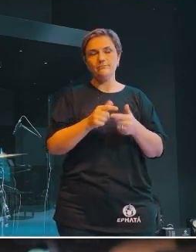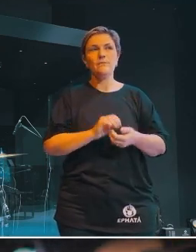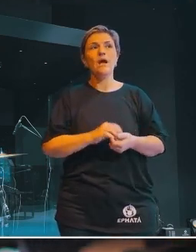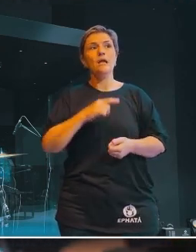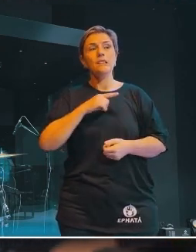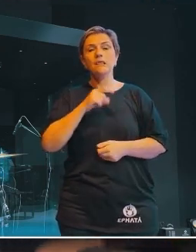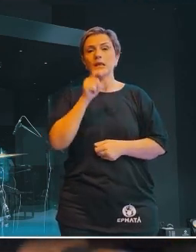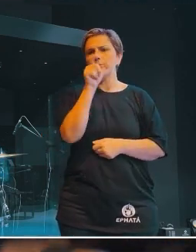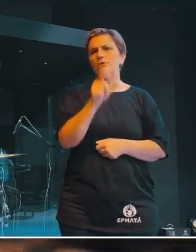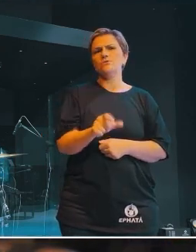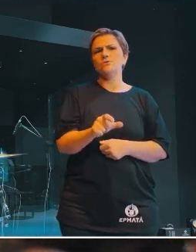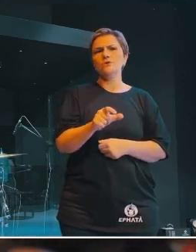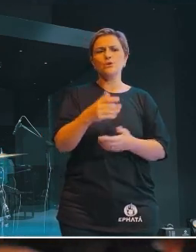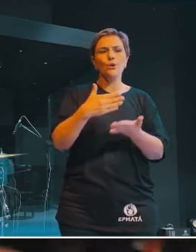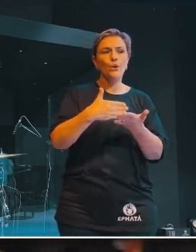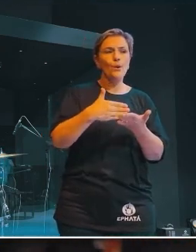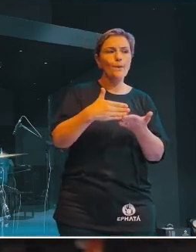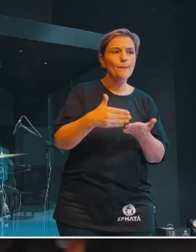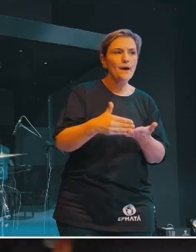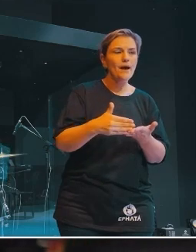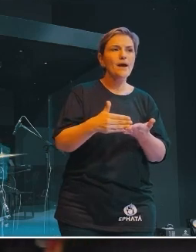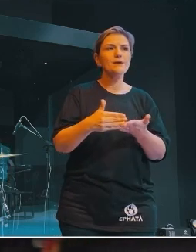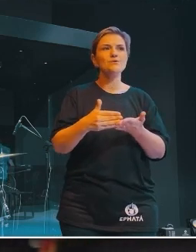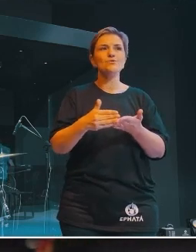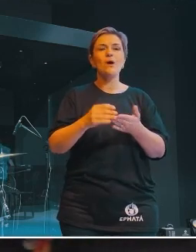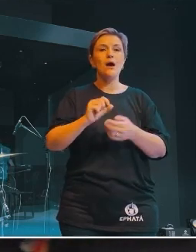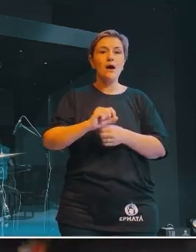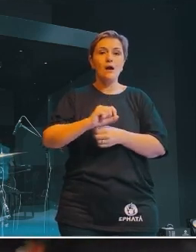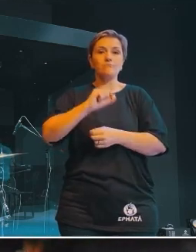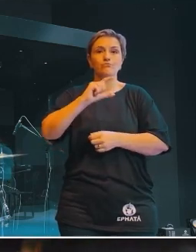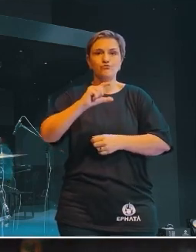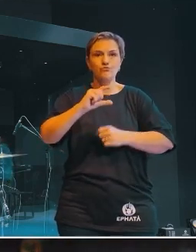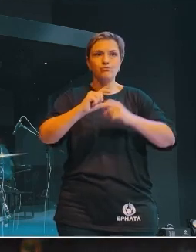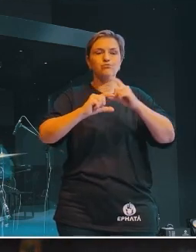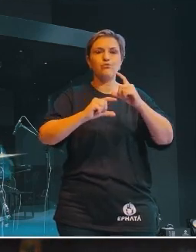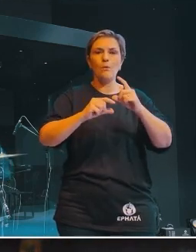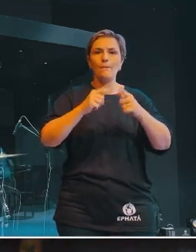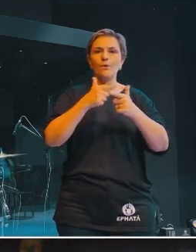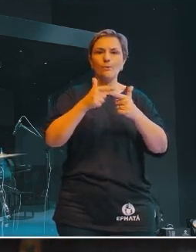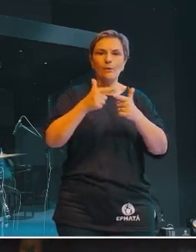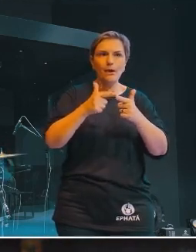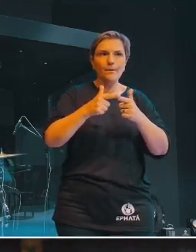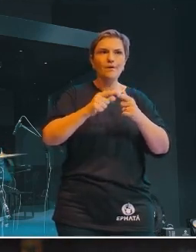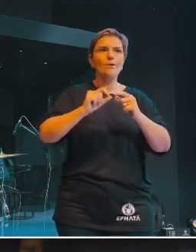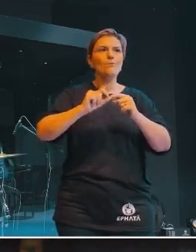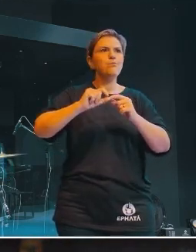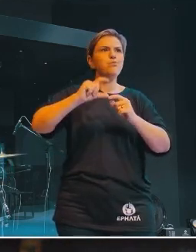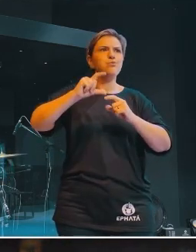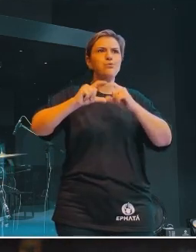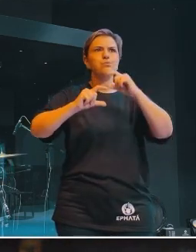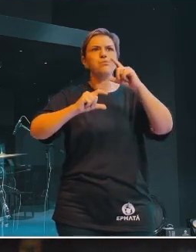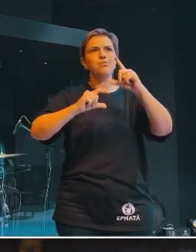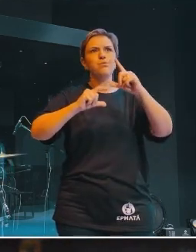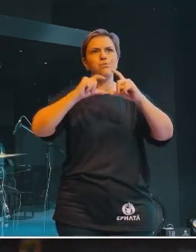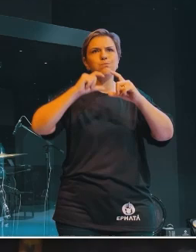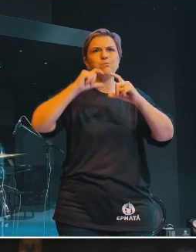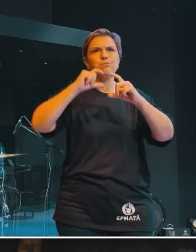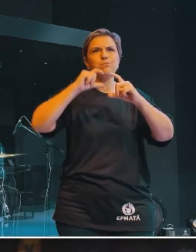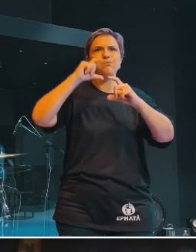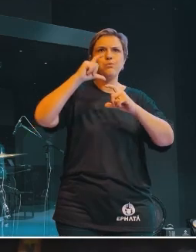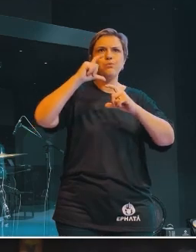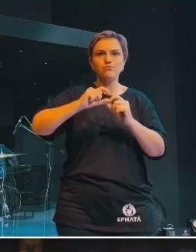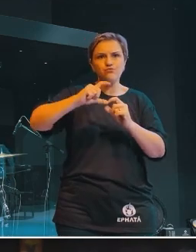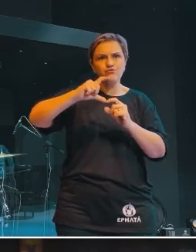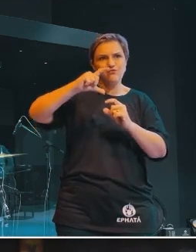Tem pessoas que começam a maximizar o problema. Tem pessoas que só falam do problema.